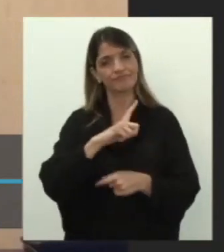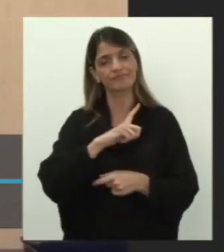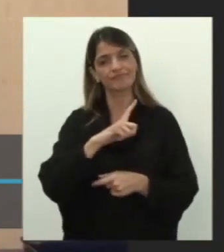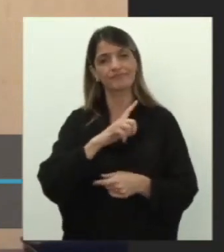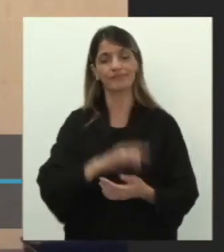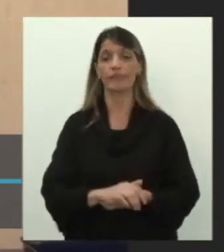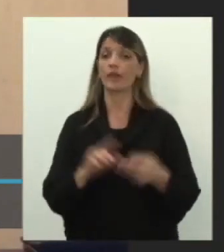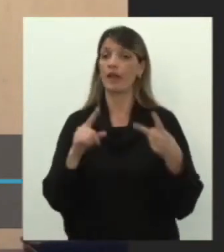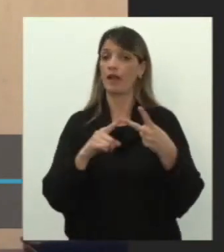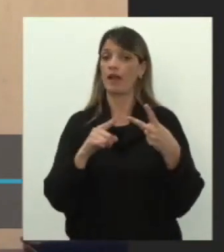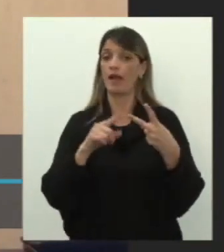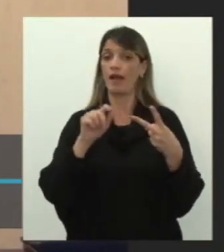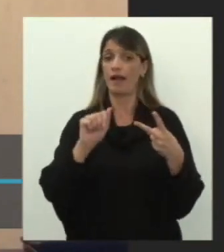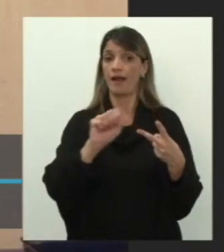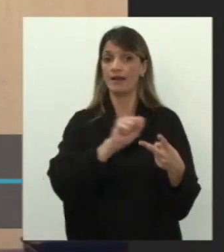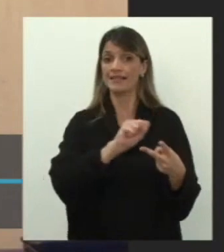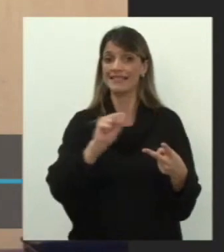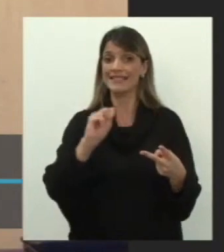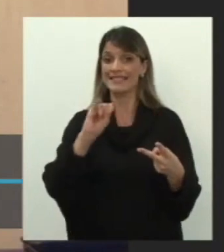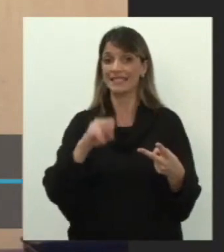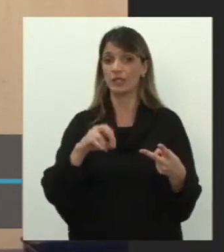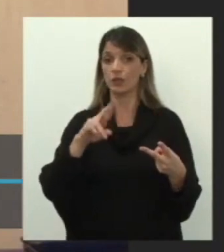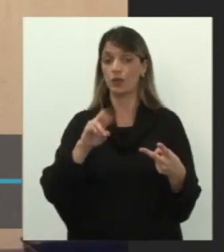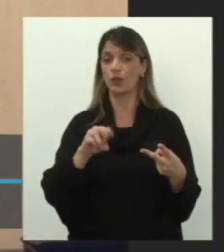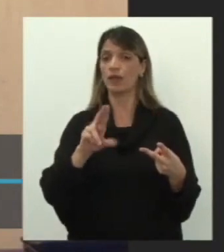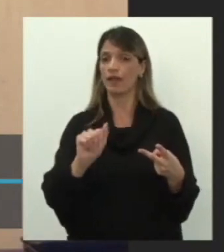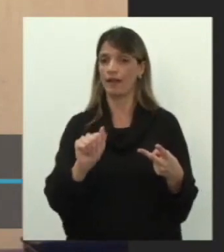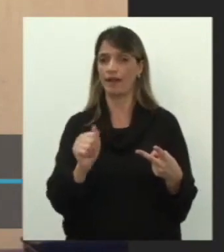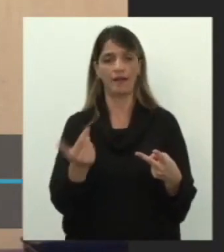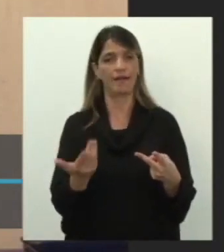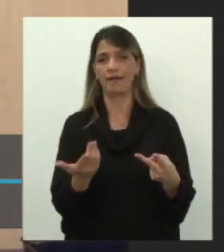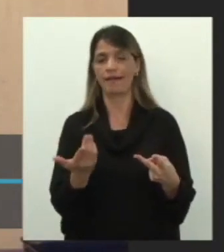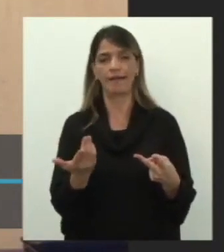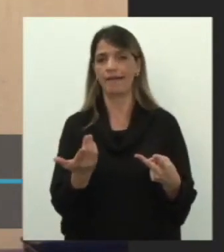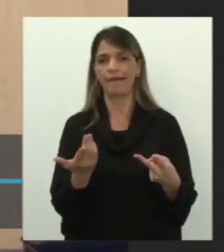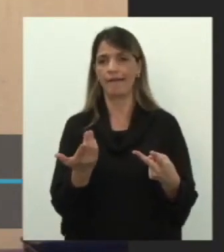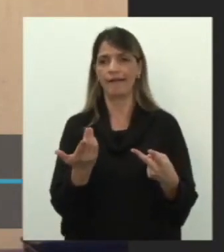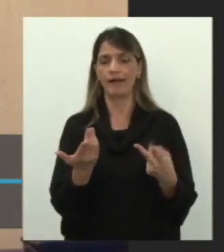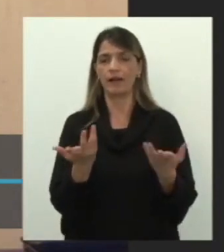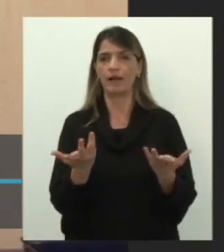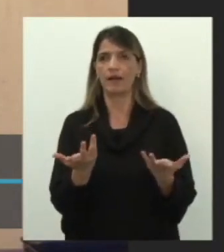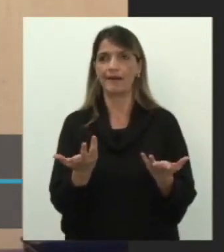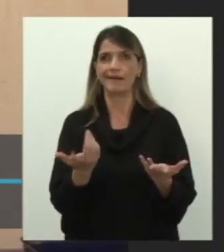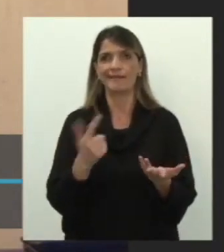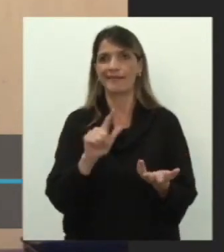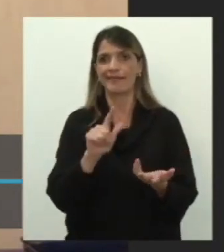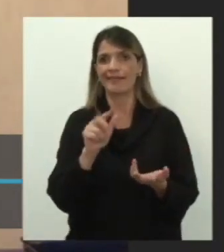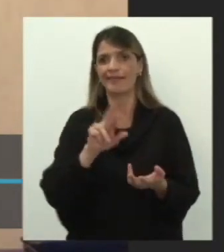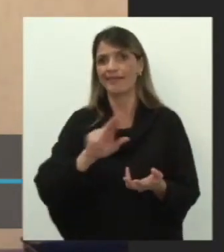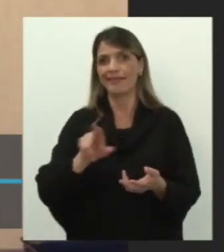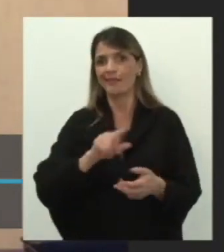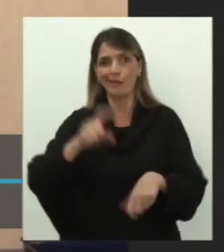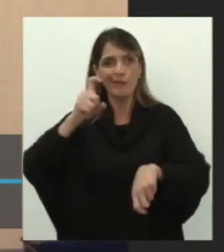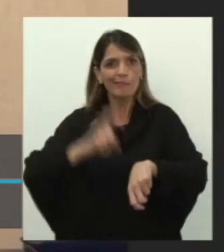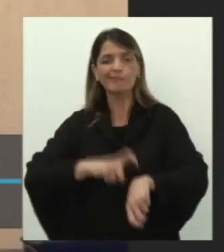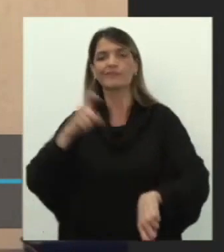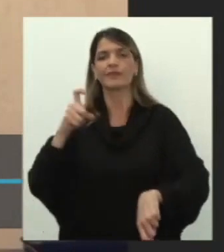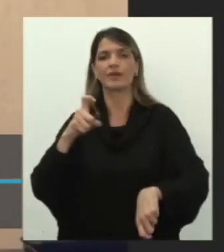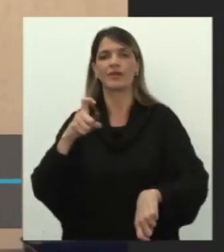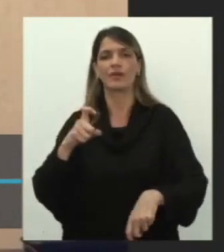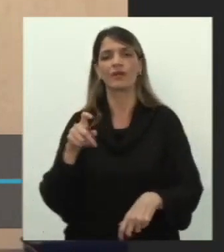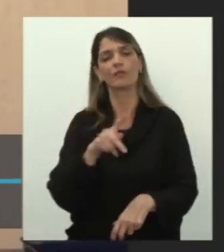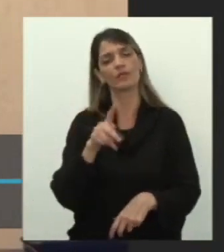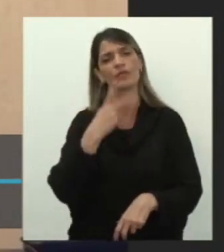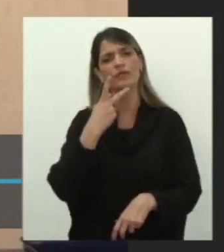as assíncronas, desculpa, que são aquelas que são consideradas desconectadas, né? As professoras comentaram